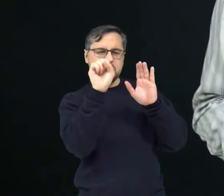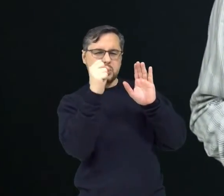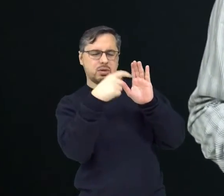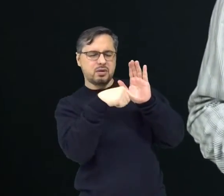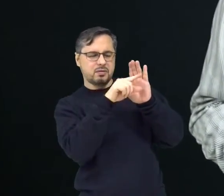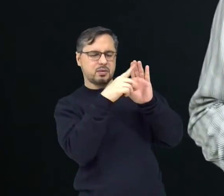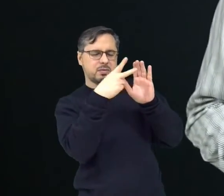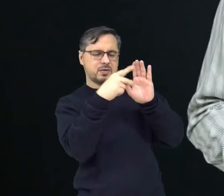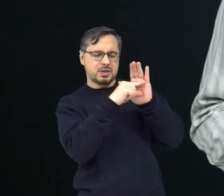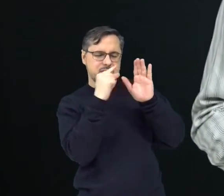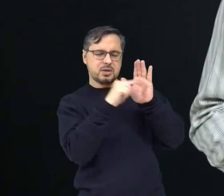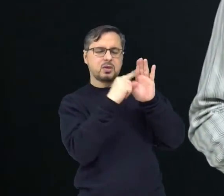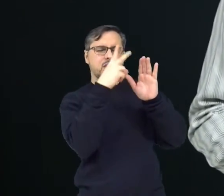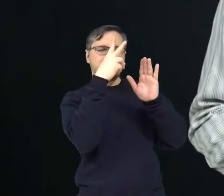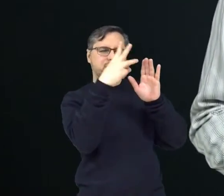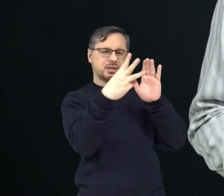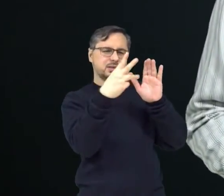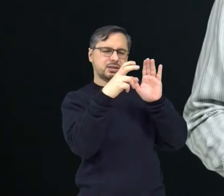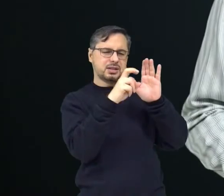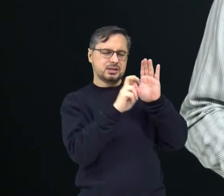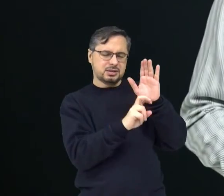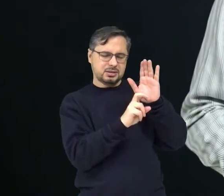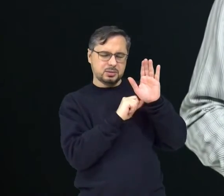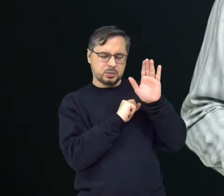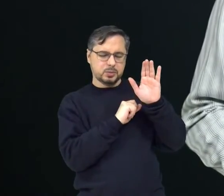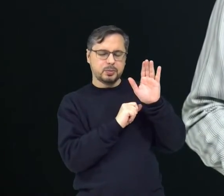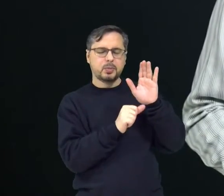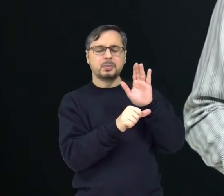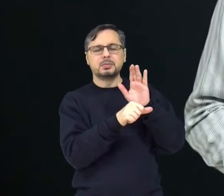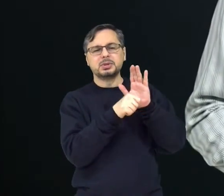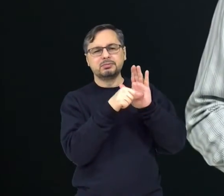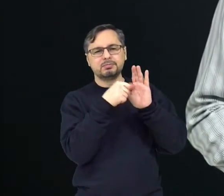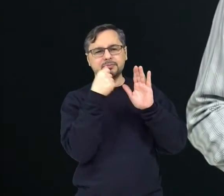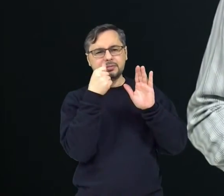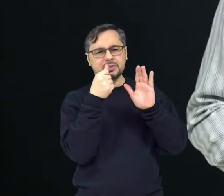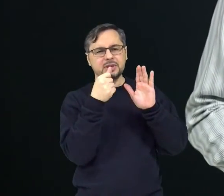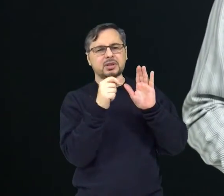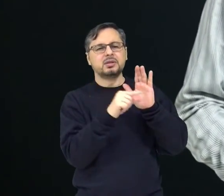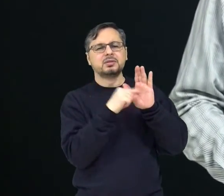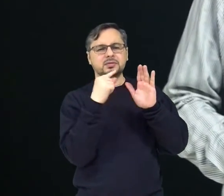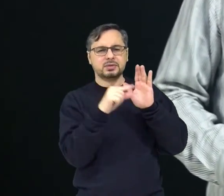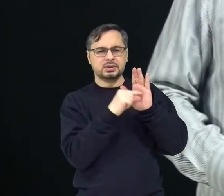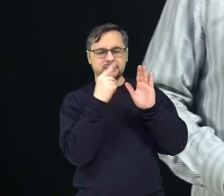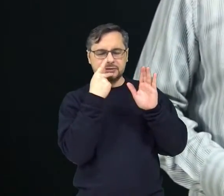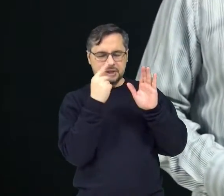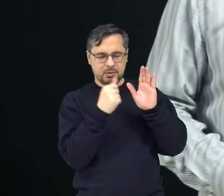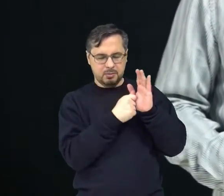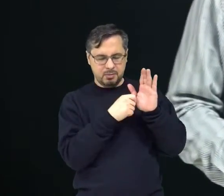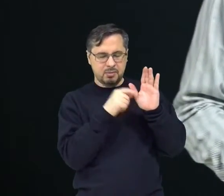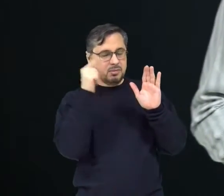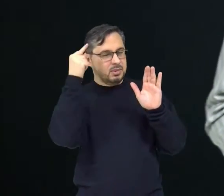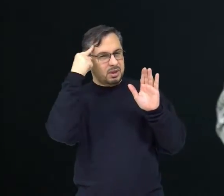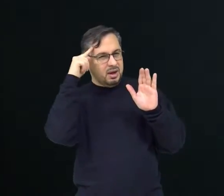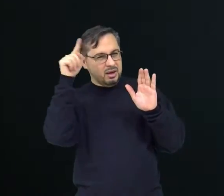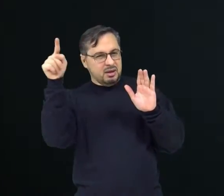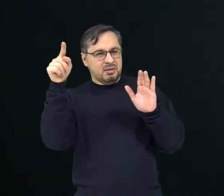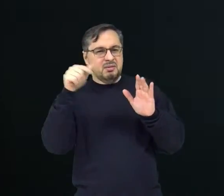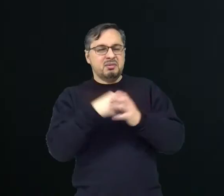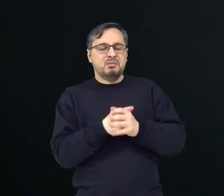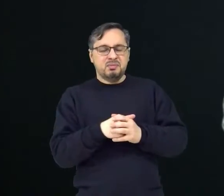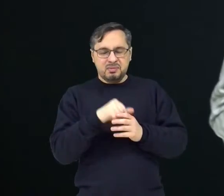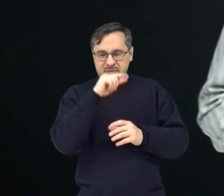o primeiro verso dá-nos então a seguinte leitura: naquele dia,